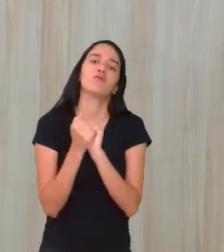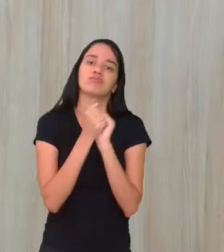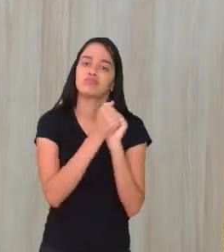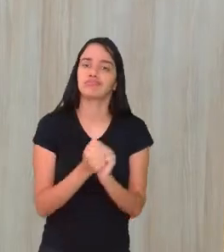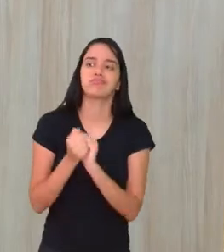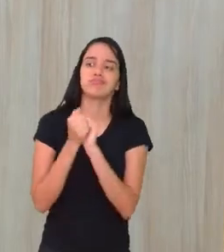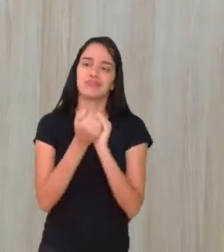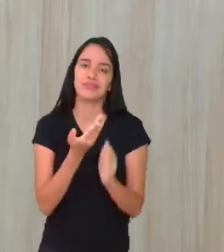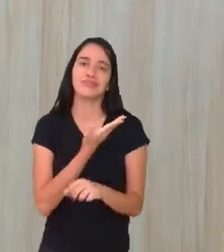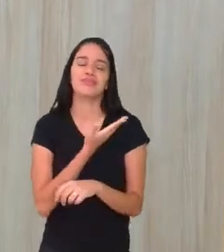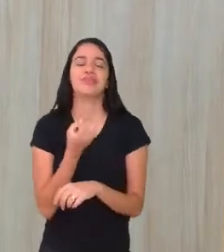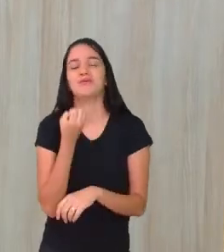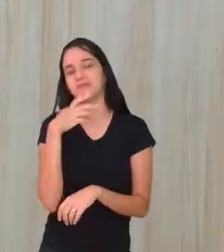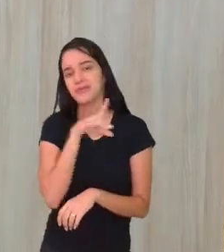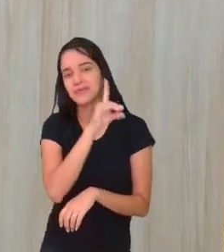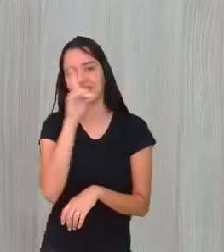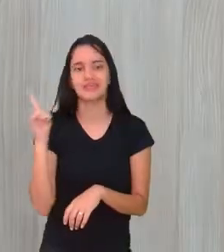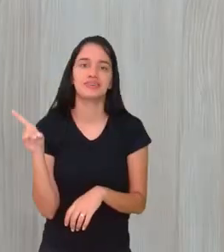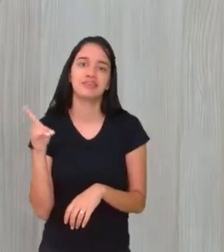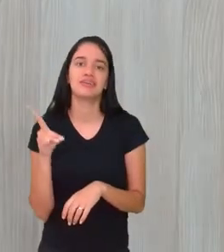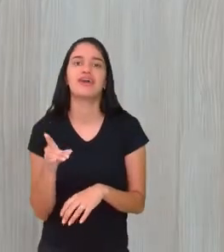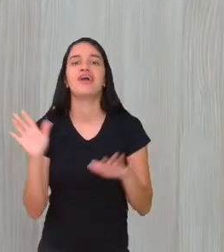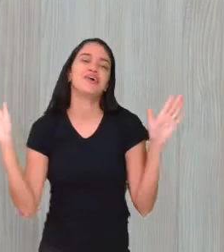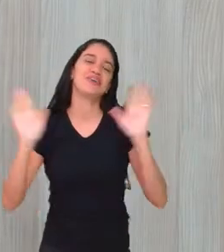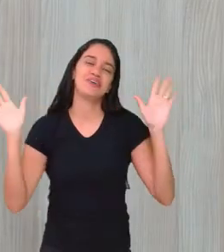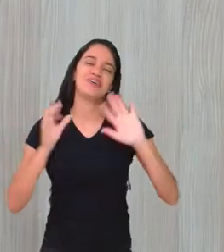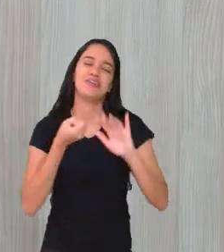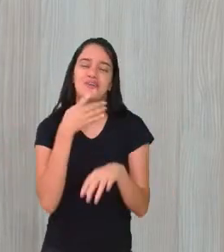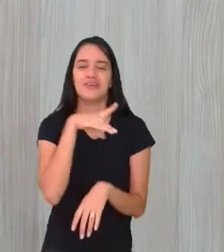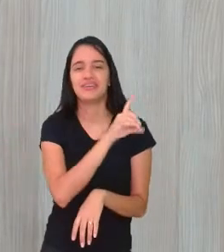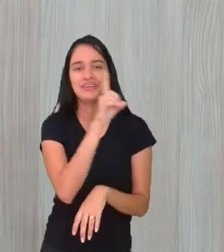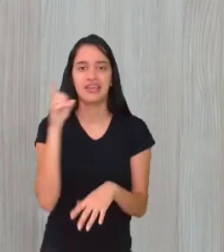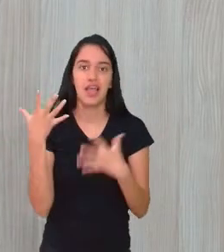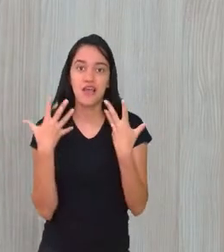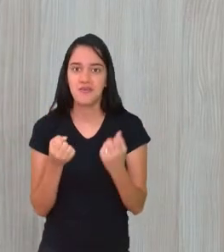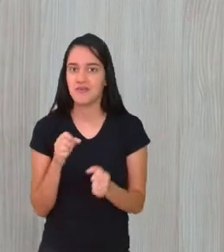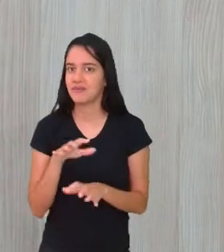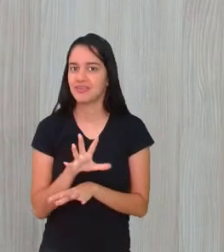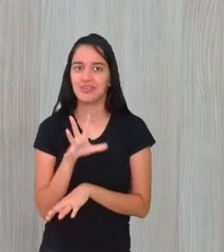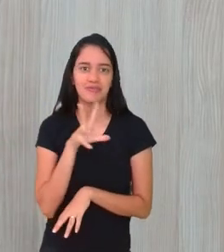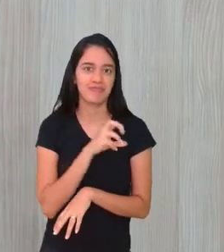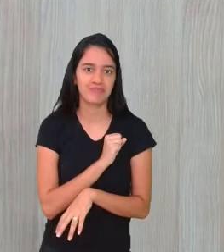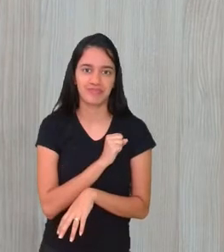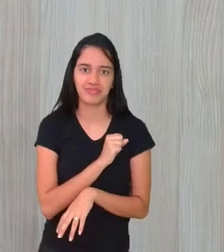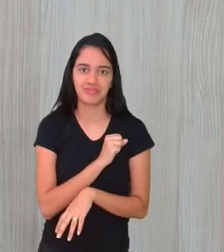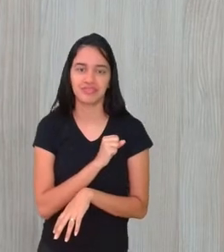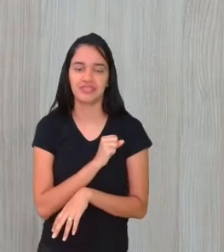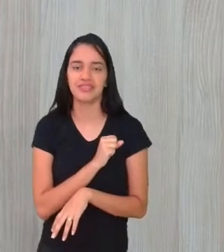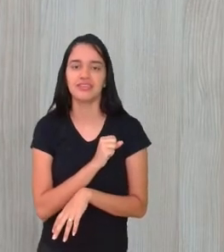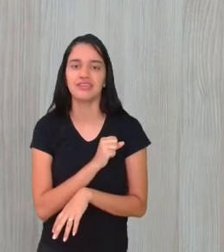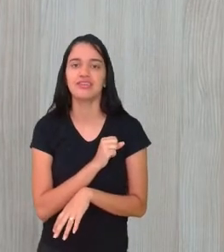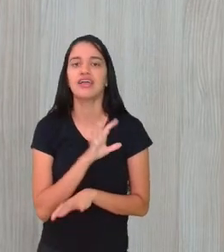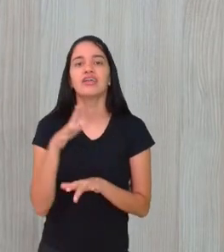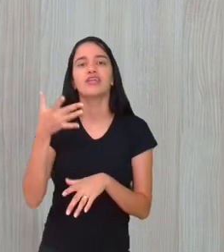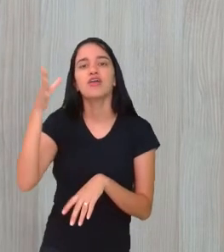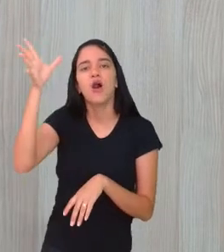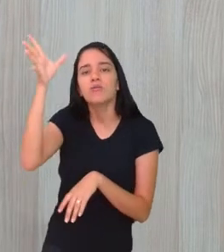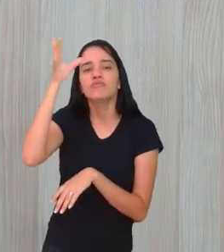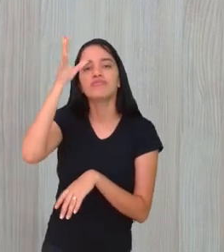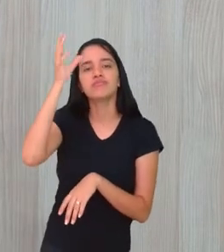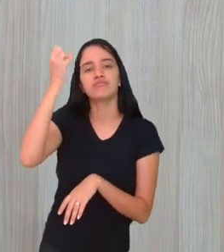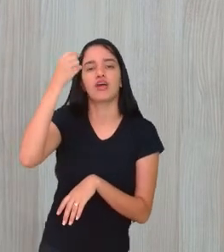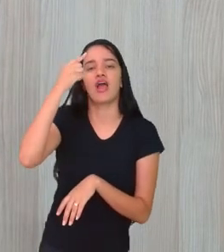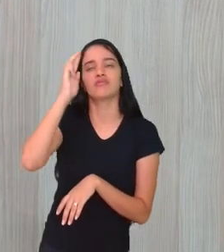Vilma. Vamos dar bom dia, né, Vilma? Bom dia, minha gente. Bora lá, tô adorando, Gini. Tantas memórias, né, no Teatro